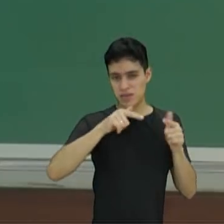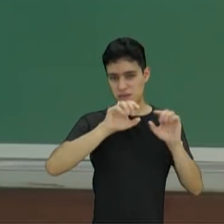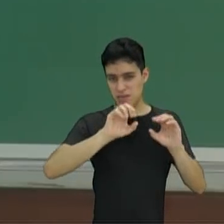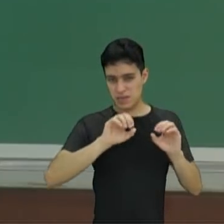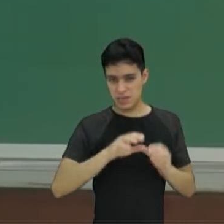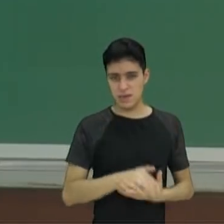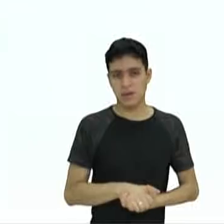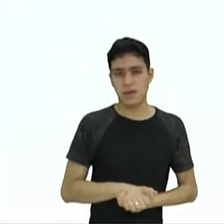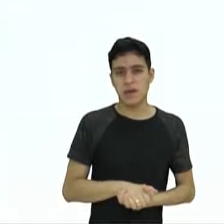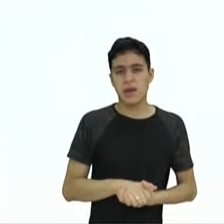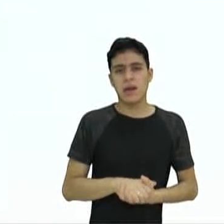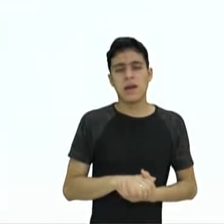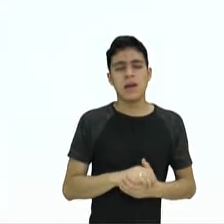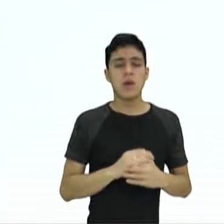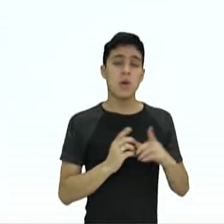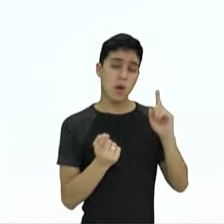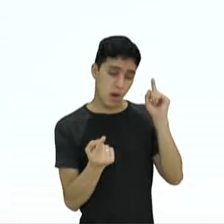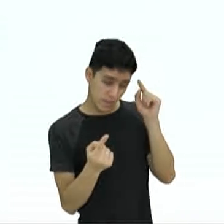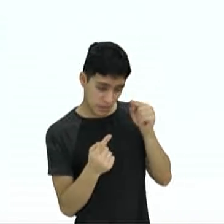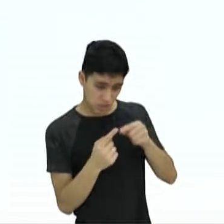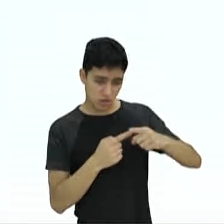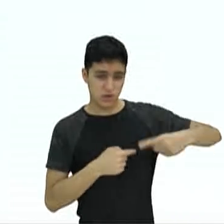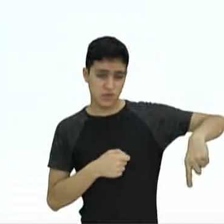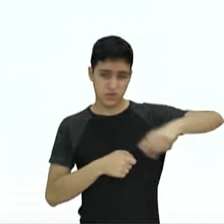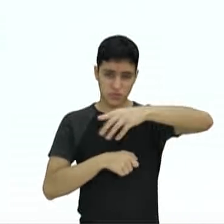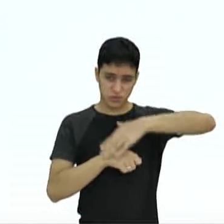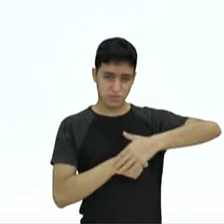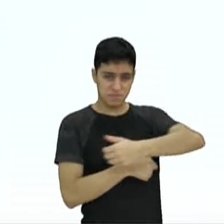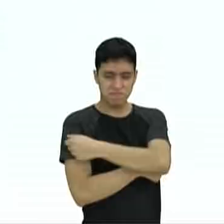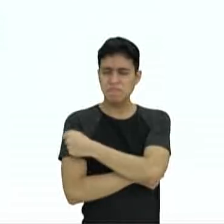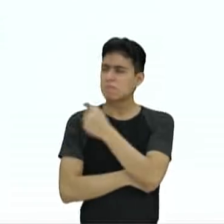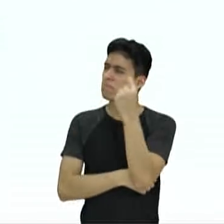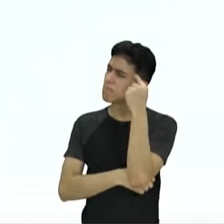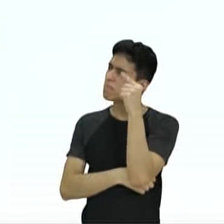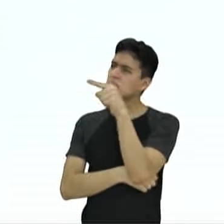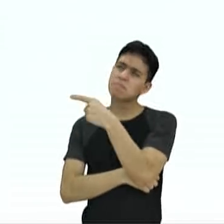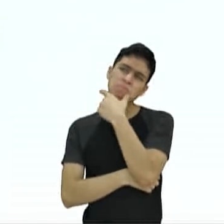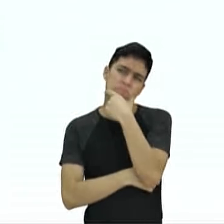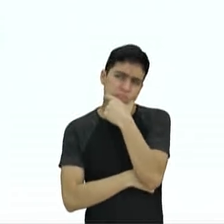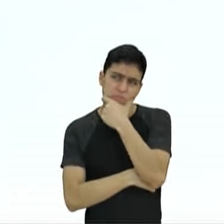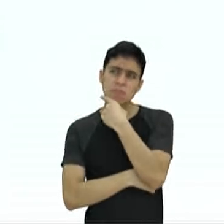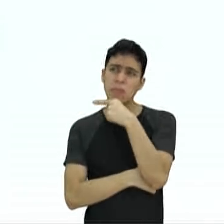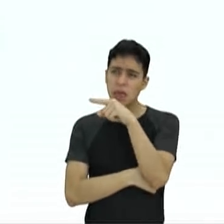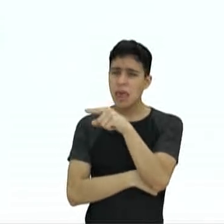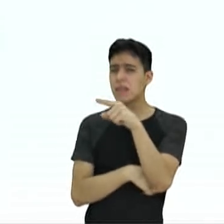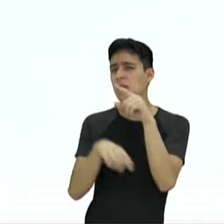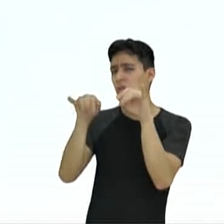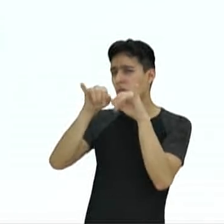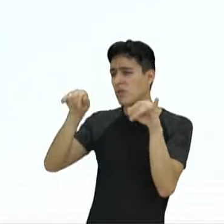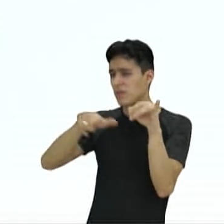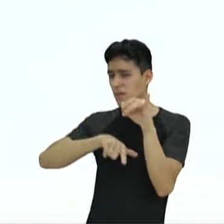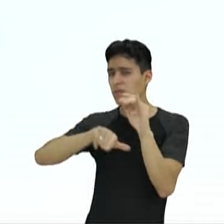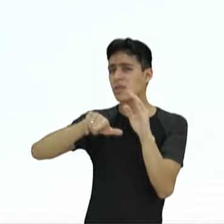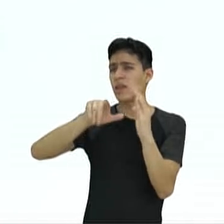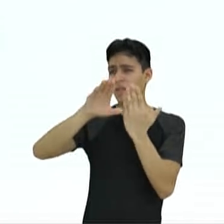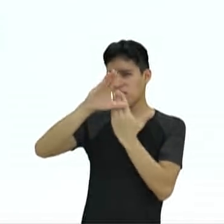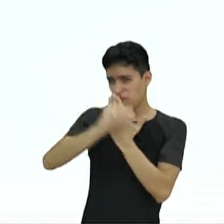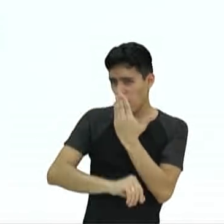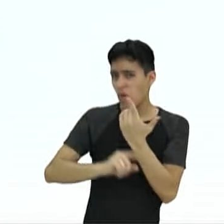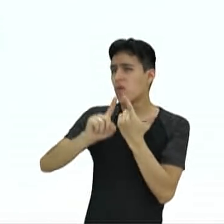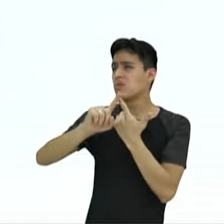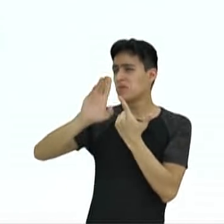iniciativa. A ideia é que eles próprios se perguntem: essa notícia tem fontes e dados confiáveis? Merece